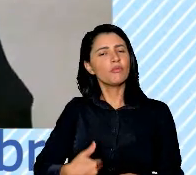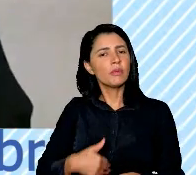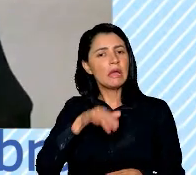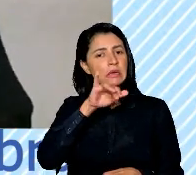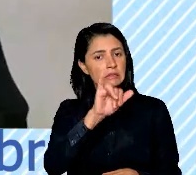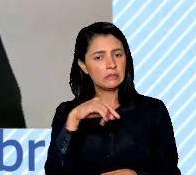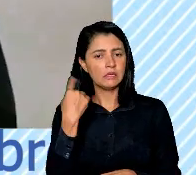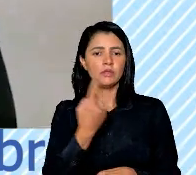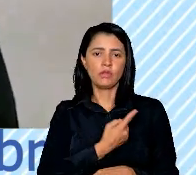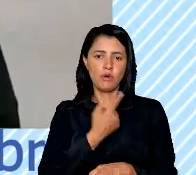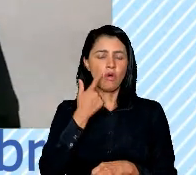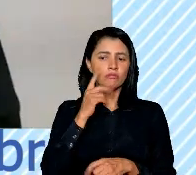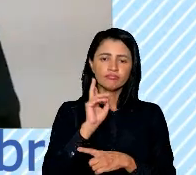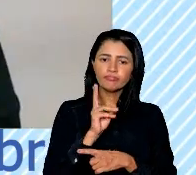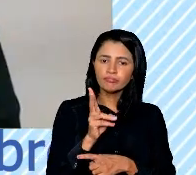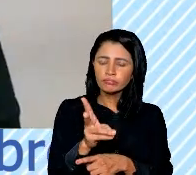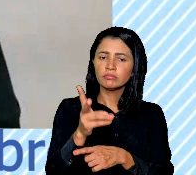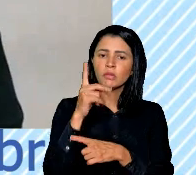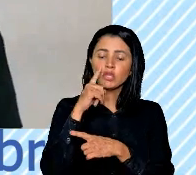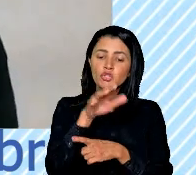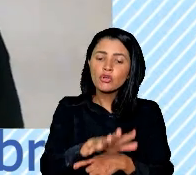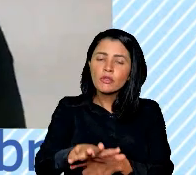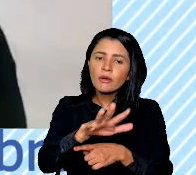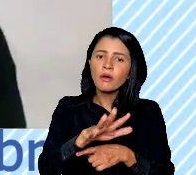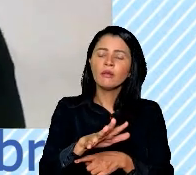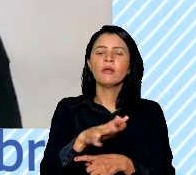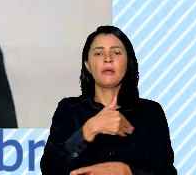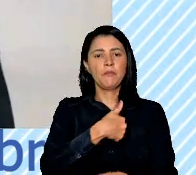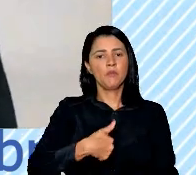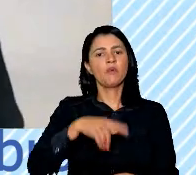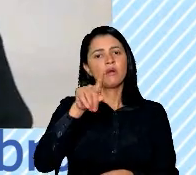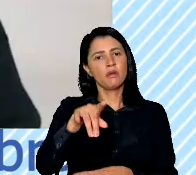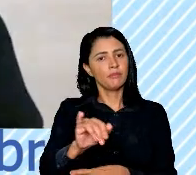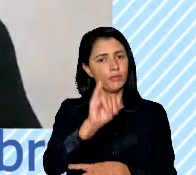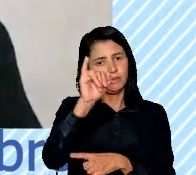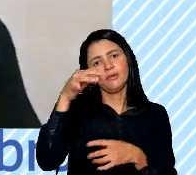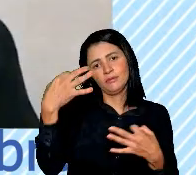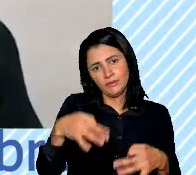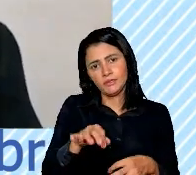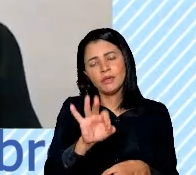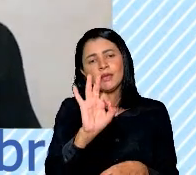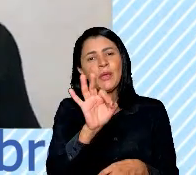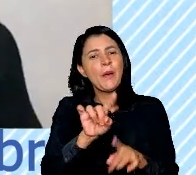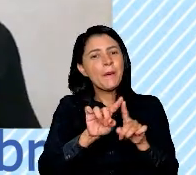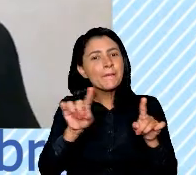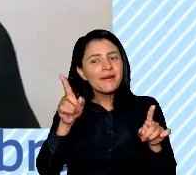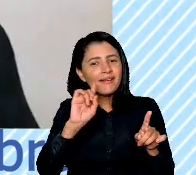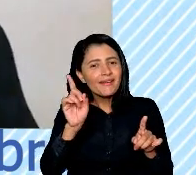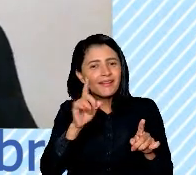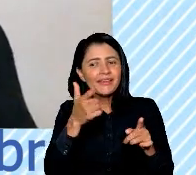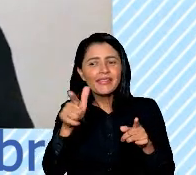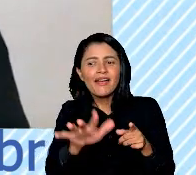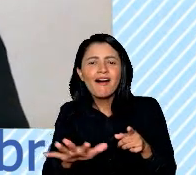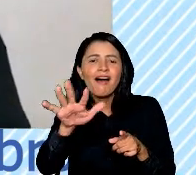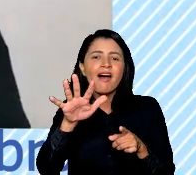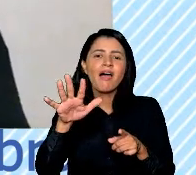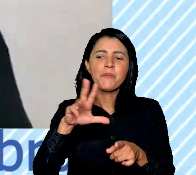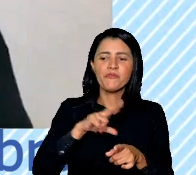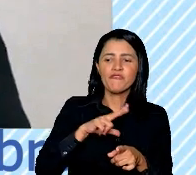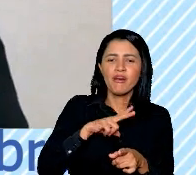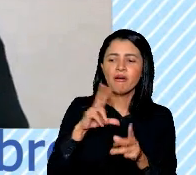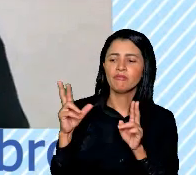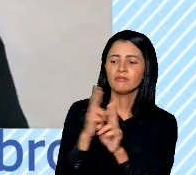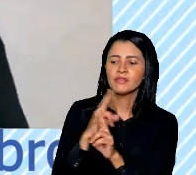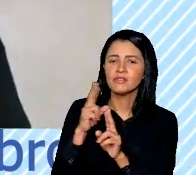nós mantivermos apenas no âmbito da esfera pública, que é importante, obviamente, mas não no âmbito do privado, das